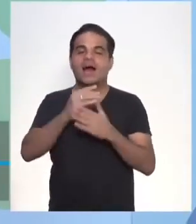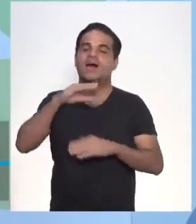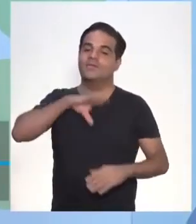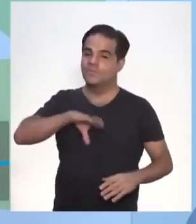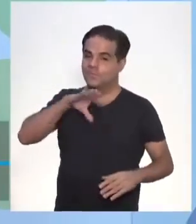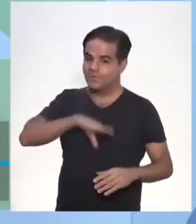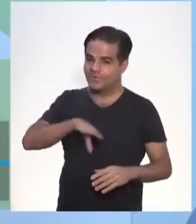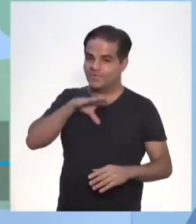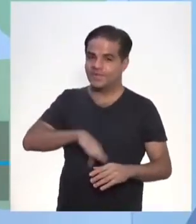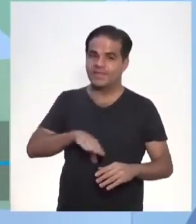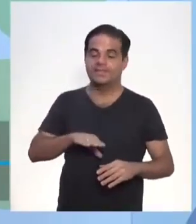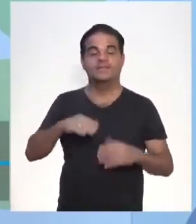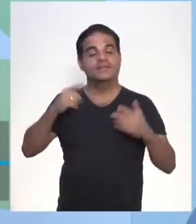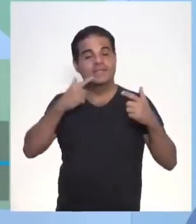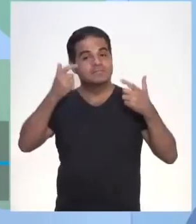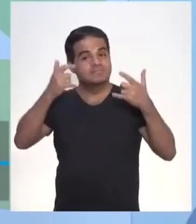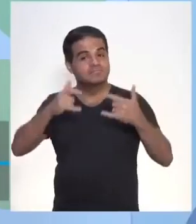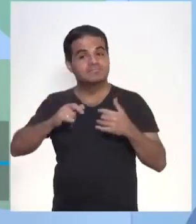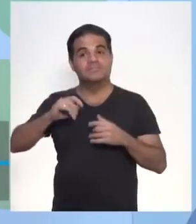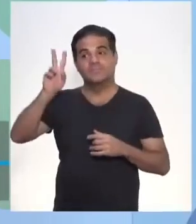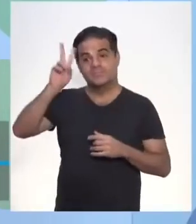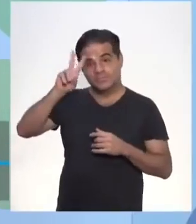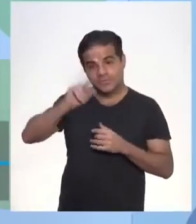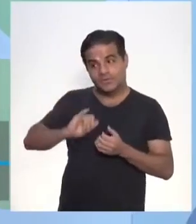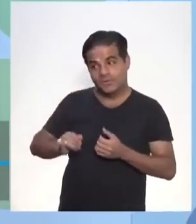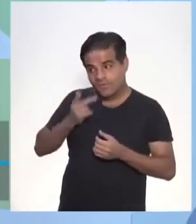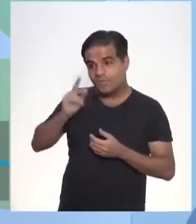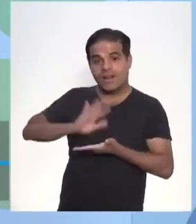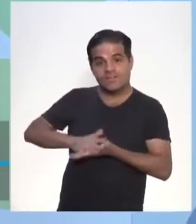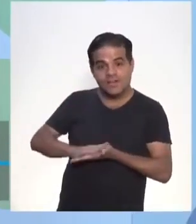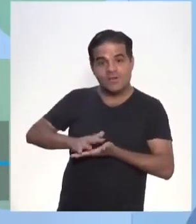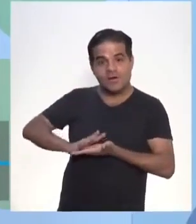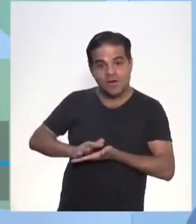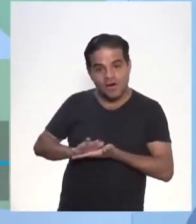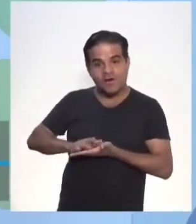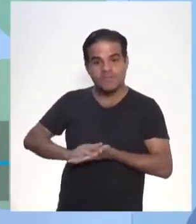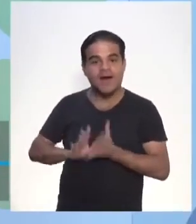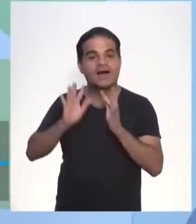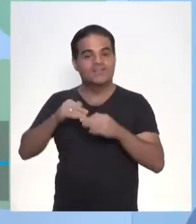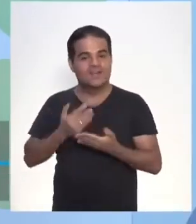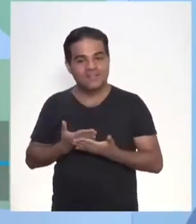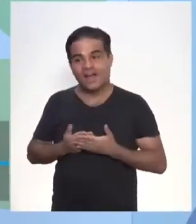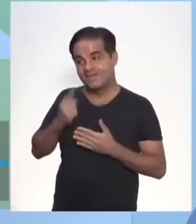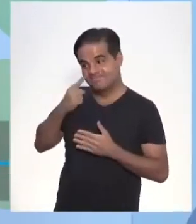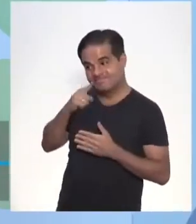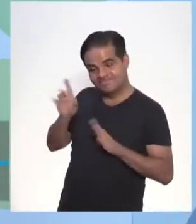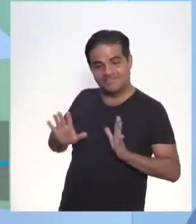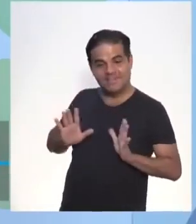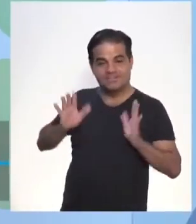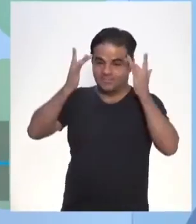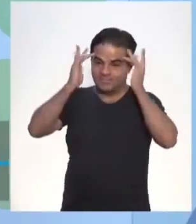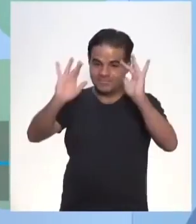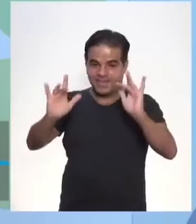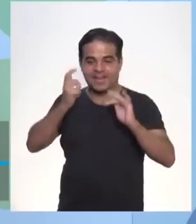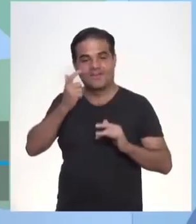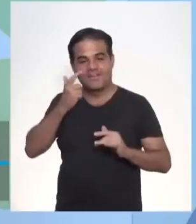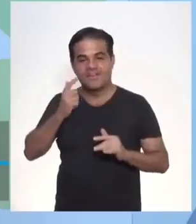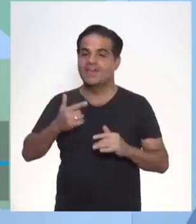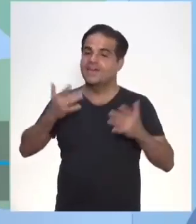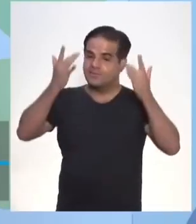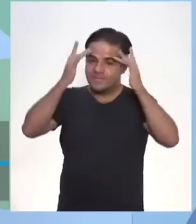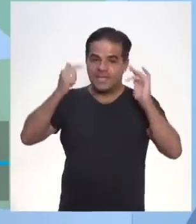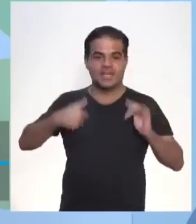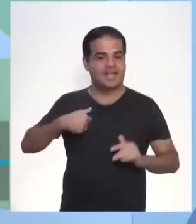Dizem aí, diz a lenda que a professora Elaine vai sambar até o final da aula. Não sei se é verdade, tá? Não estou me comprometendo. Eu sei que eu não